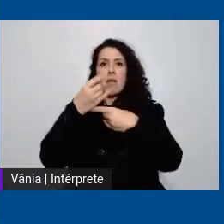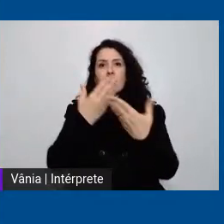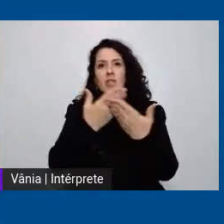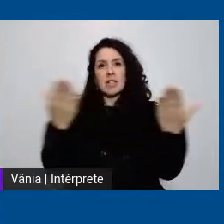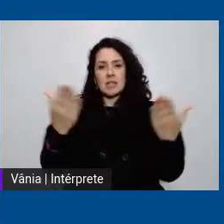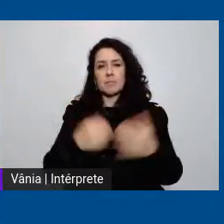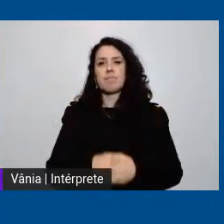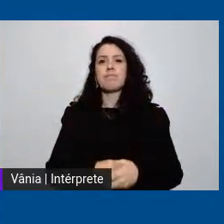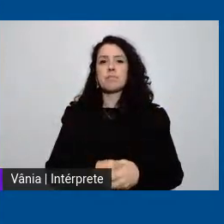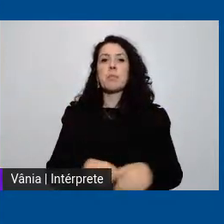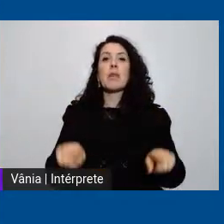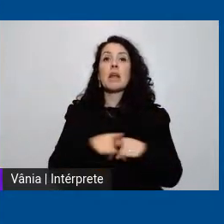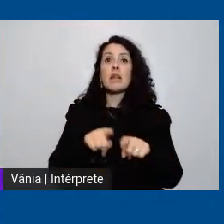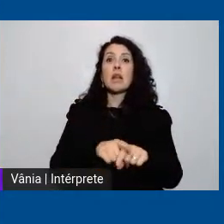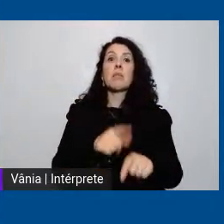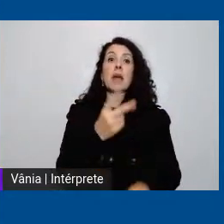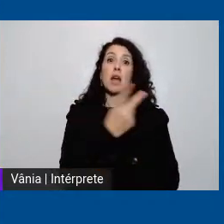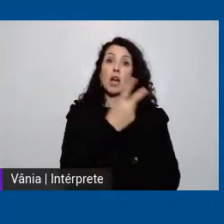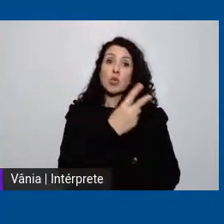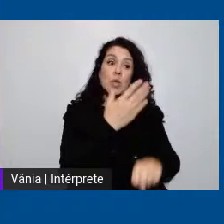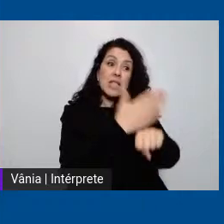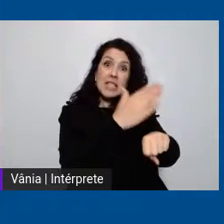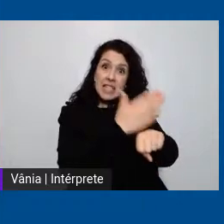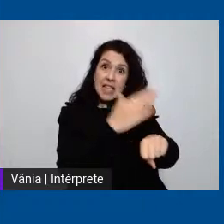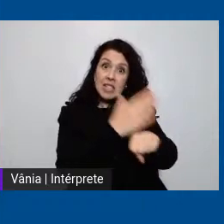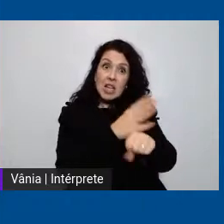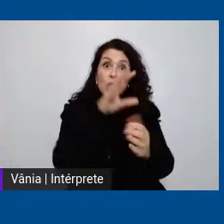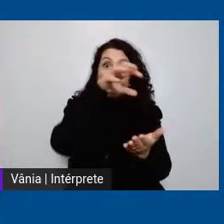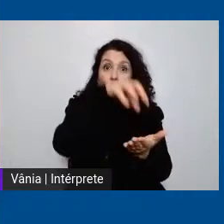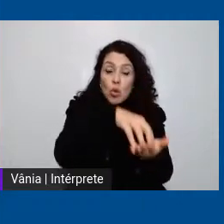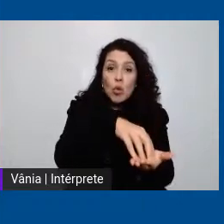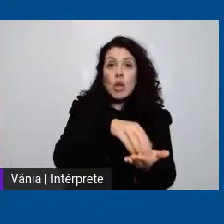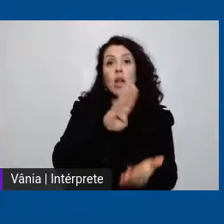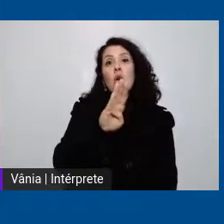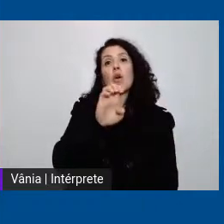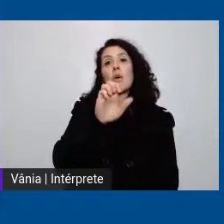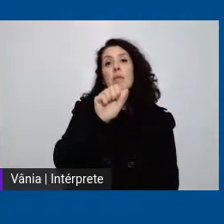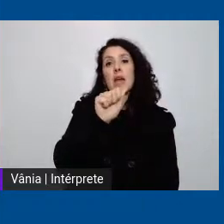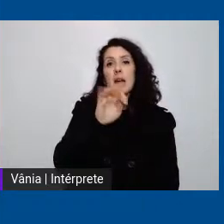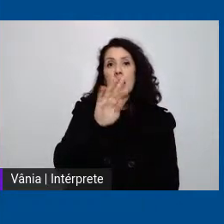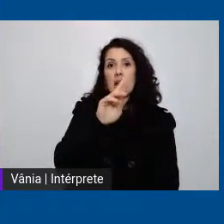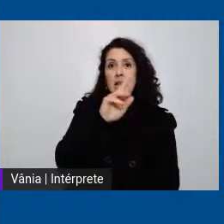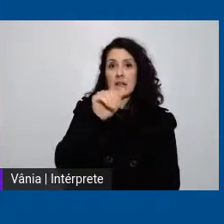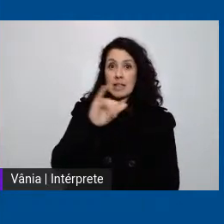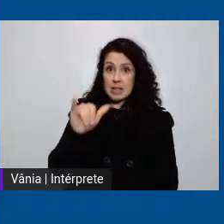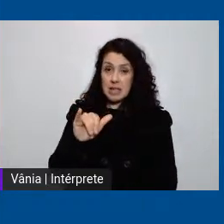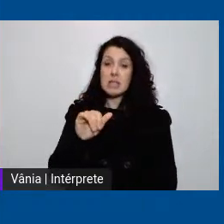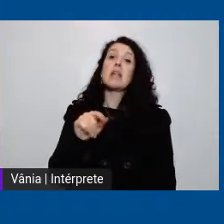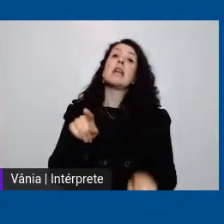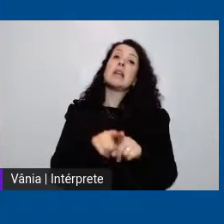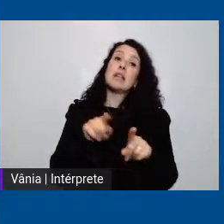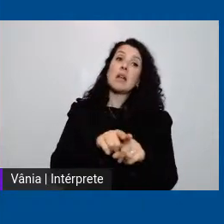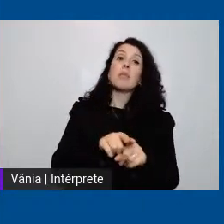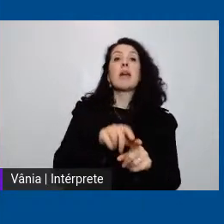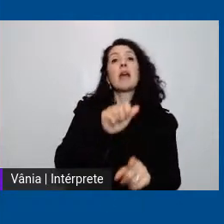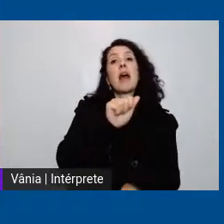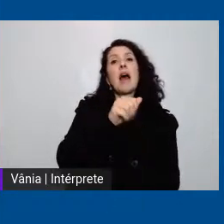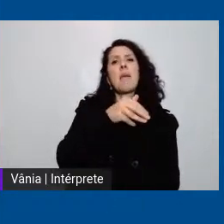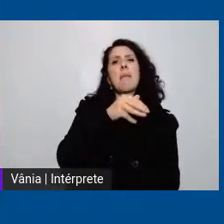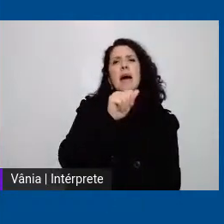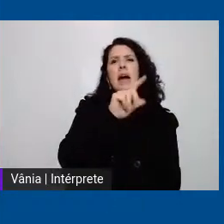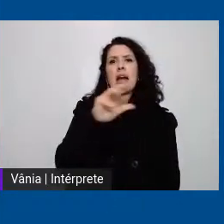salientar o trabalho das estagiárias do Núcleo de Pesquisa, Aline Beatriz Seixas, nos primeiros anos do projeto, e Alanis Reis, nessa etapa